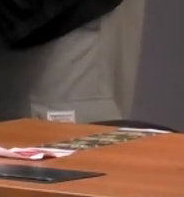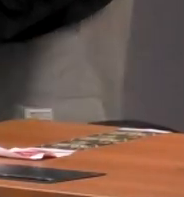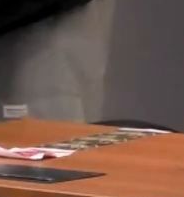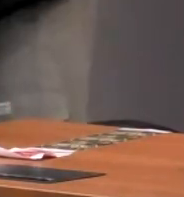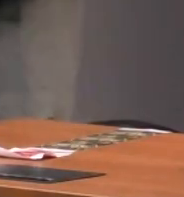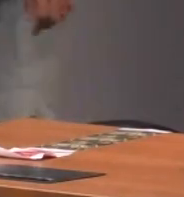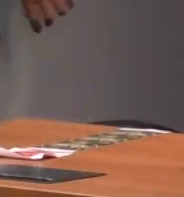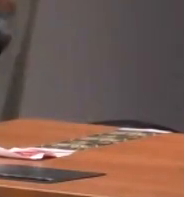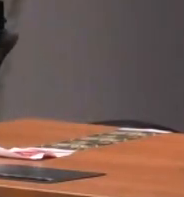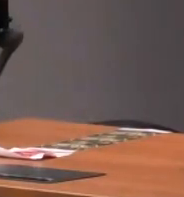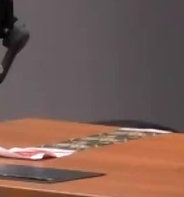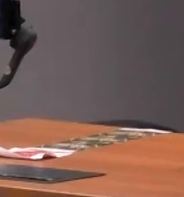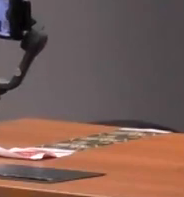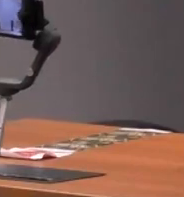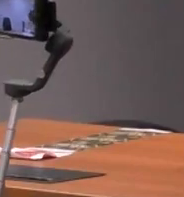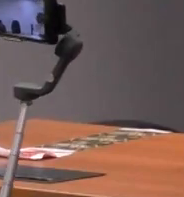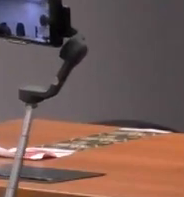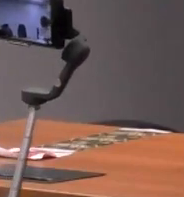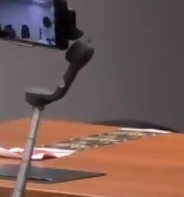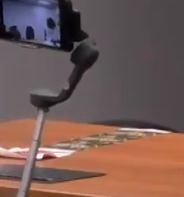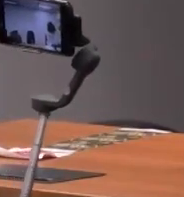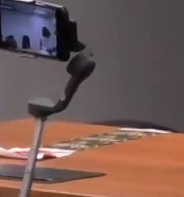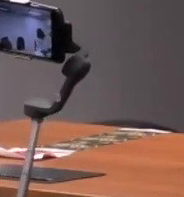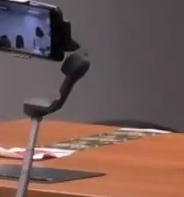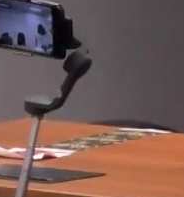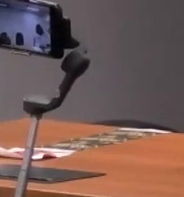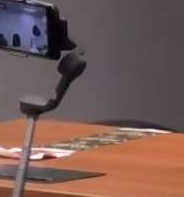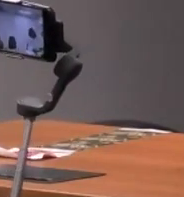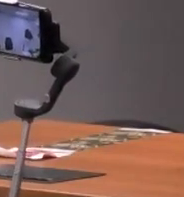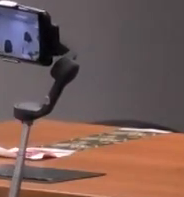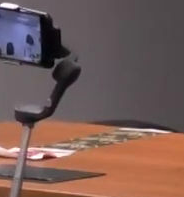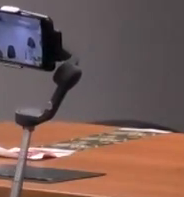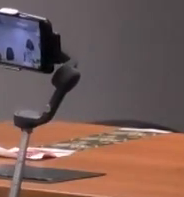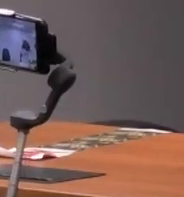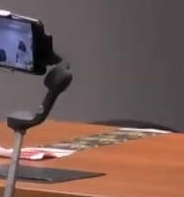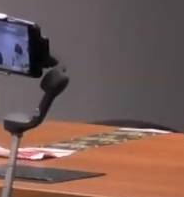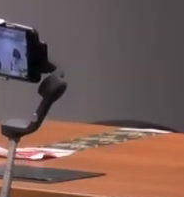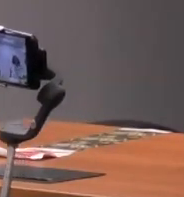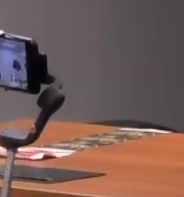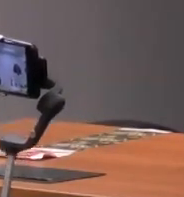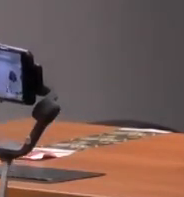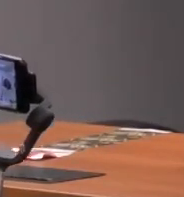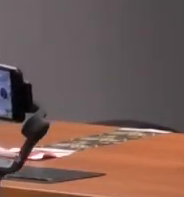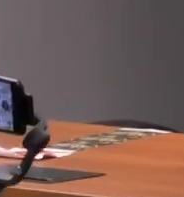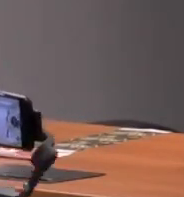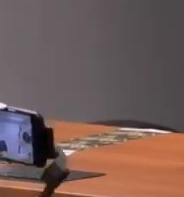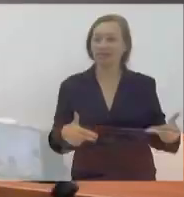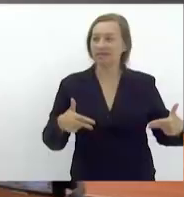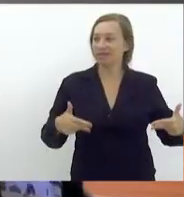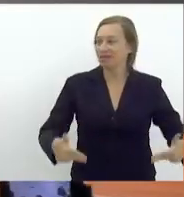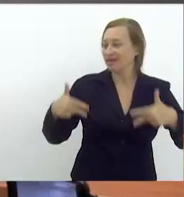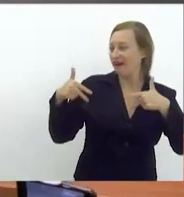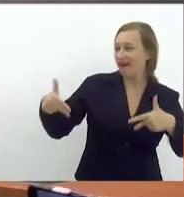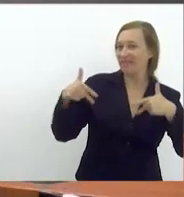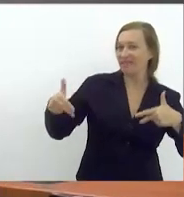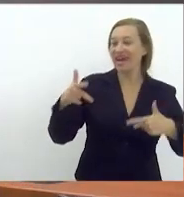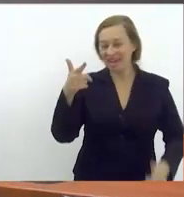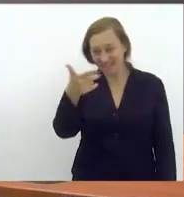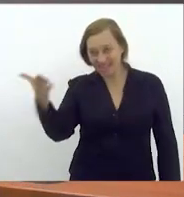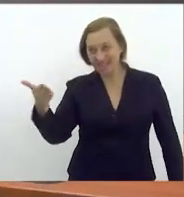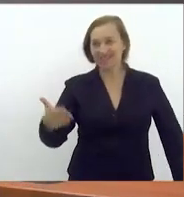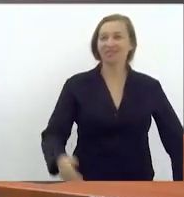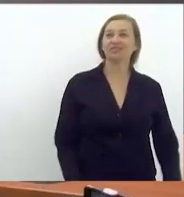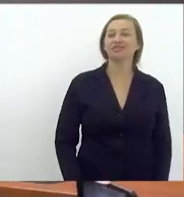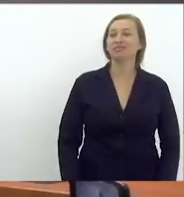quando eu disser que vocês dizem rock rip é isso